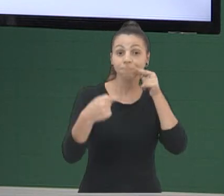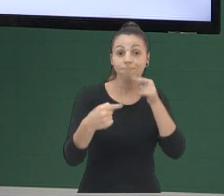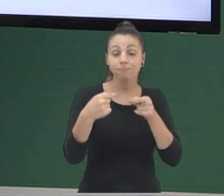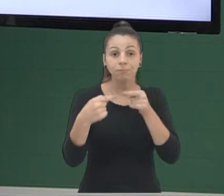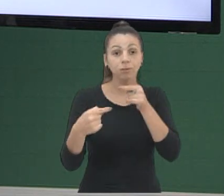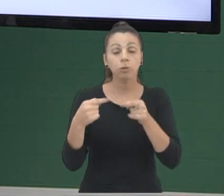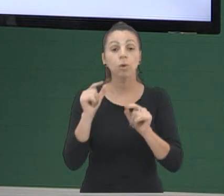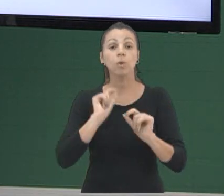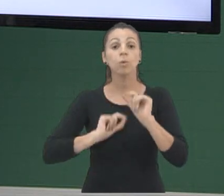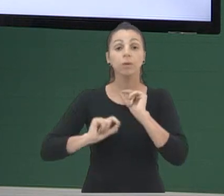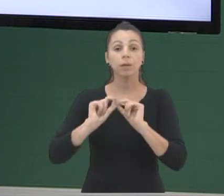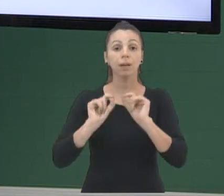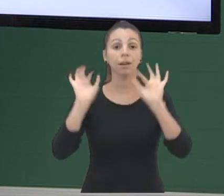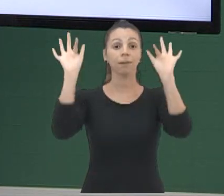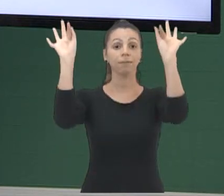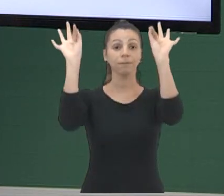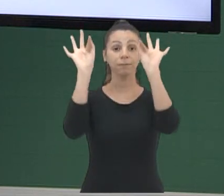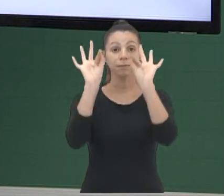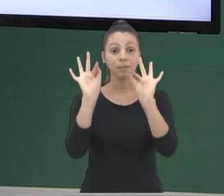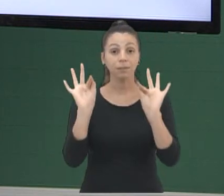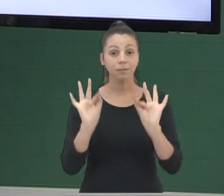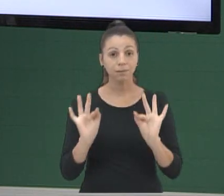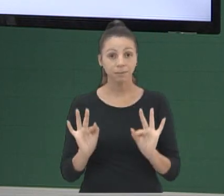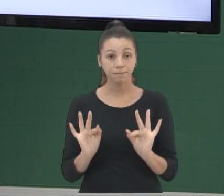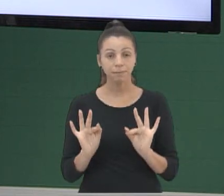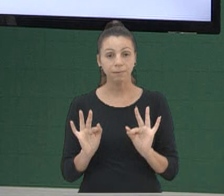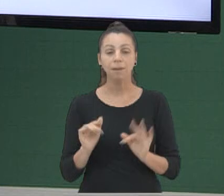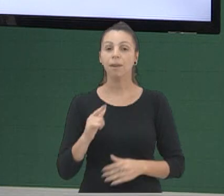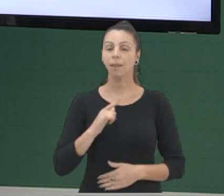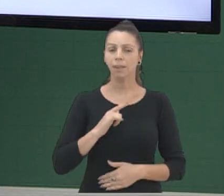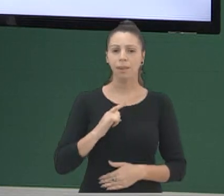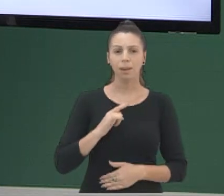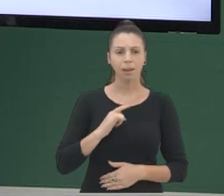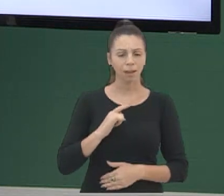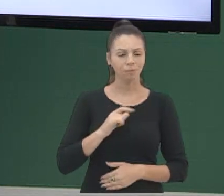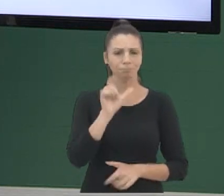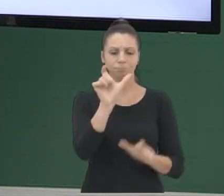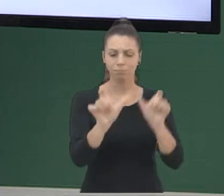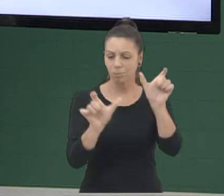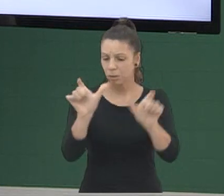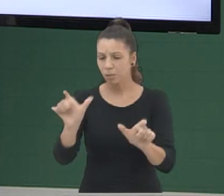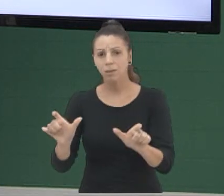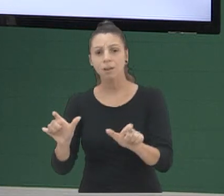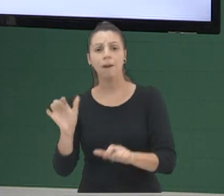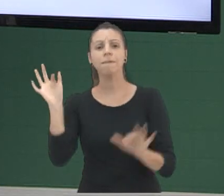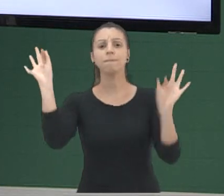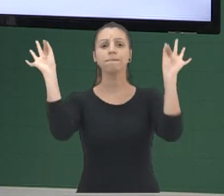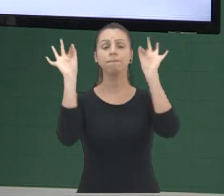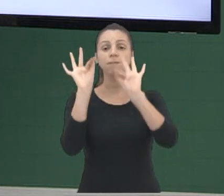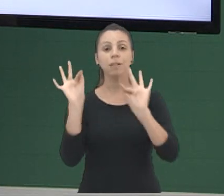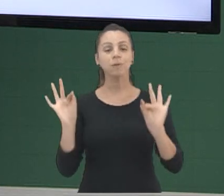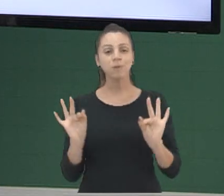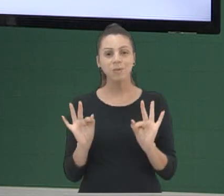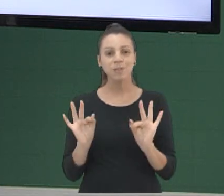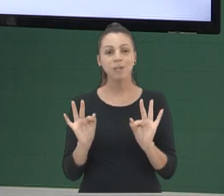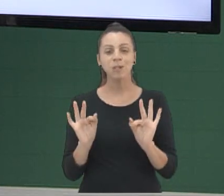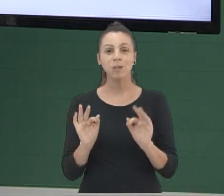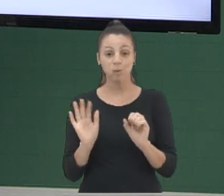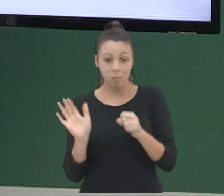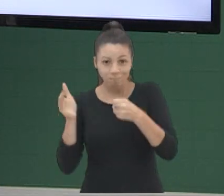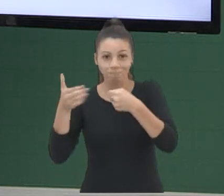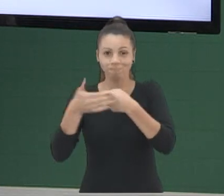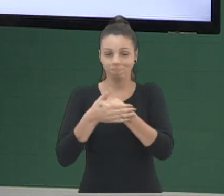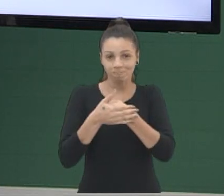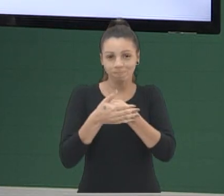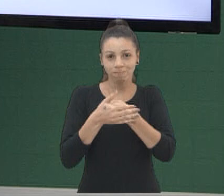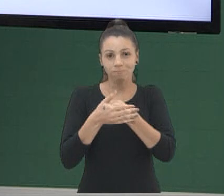felicidade. E muitas vezes, sim, algumas pessoas são felizes com coisas ilegais, certo?